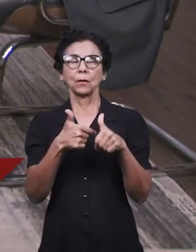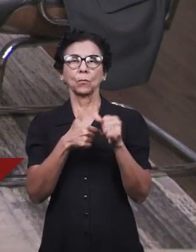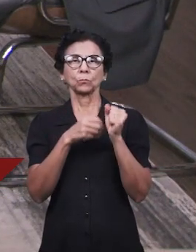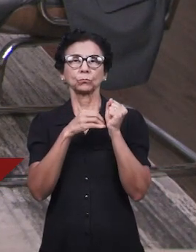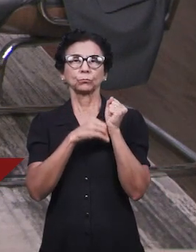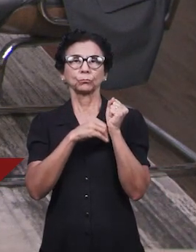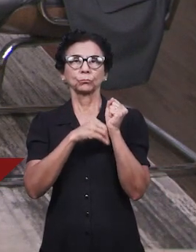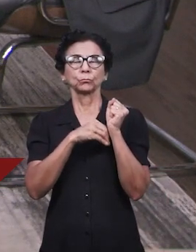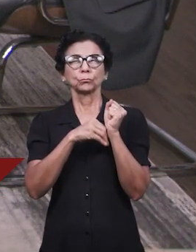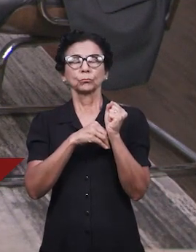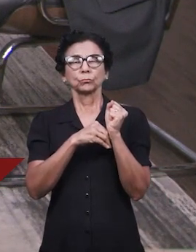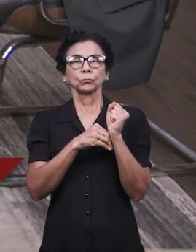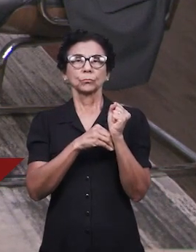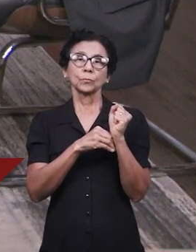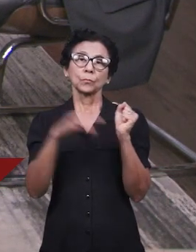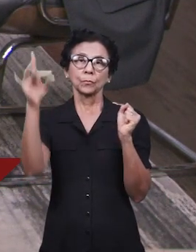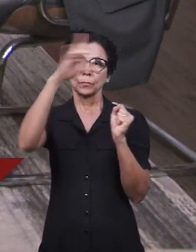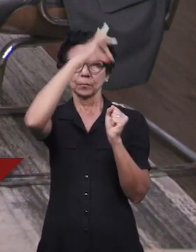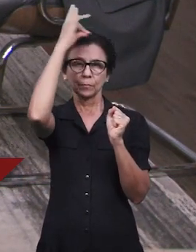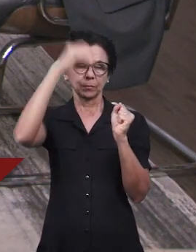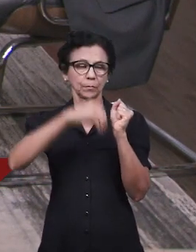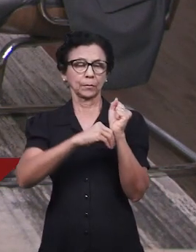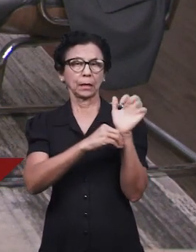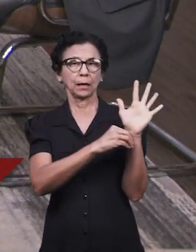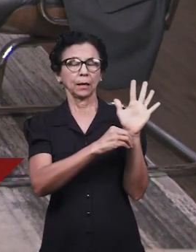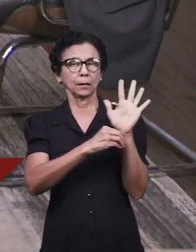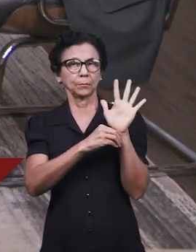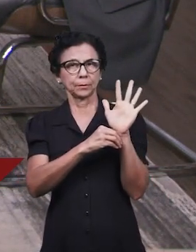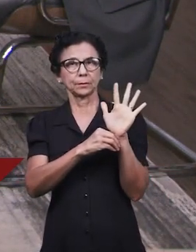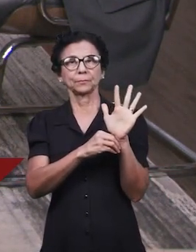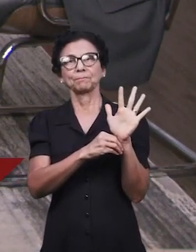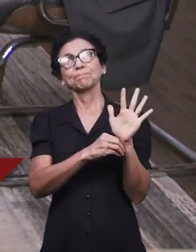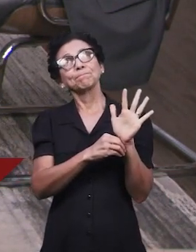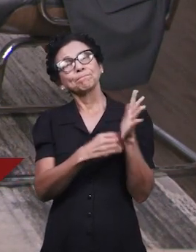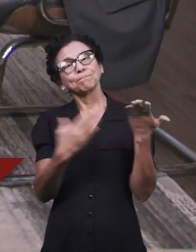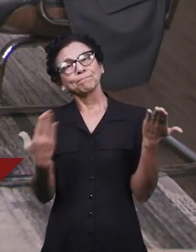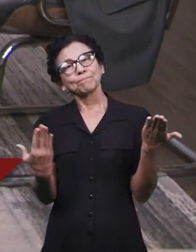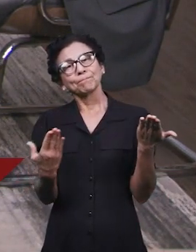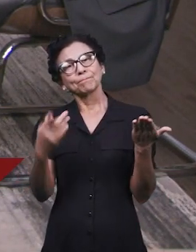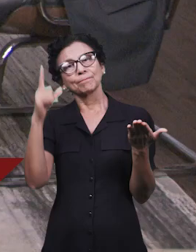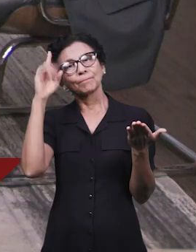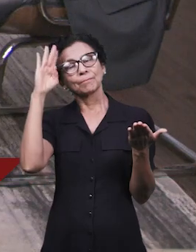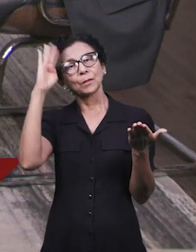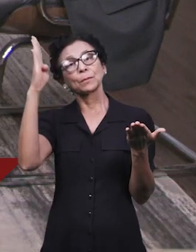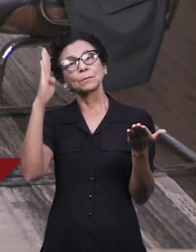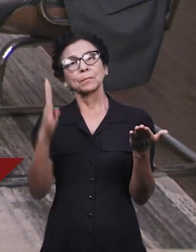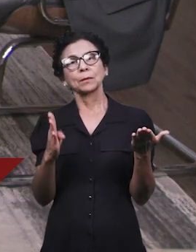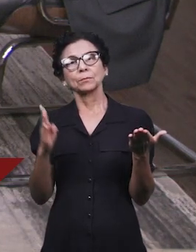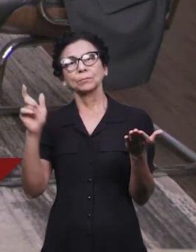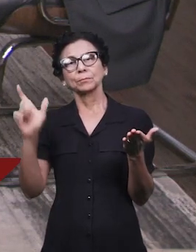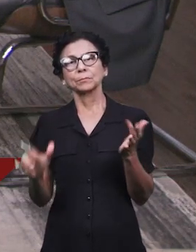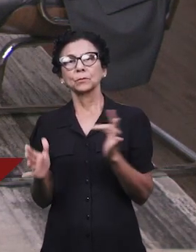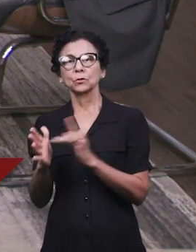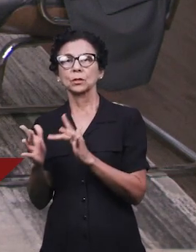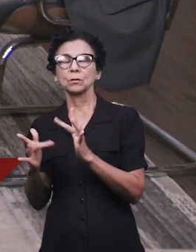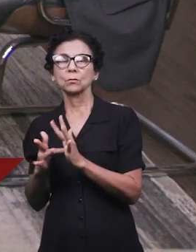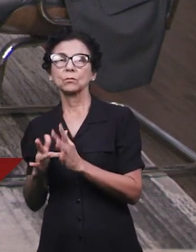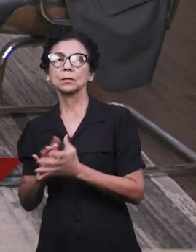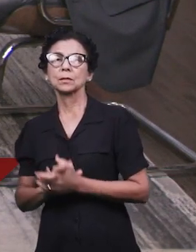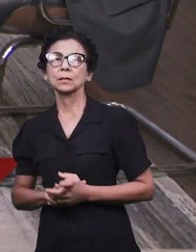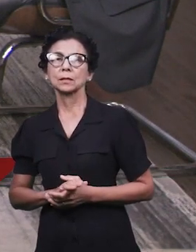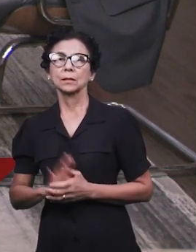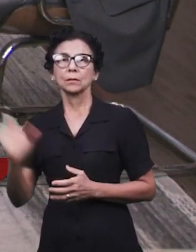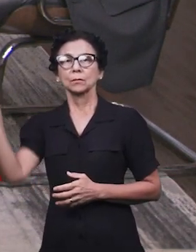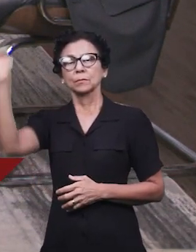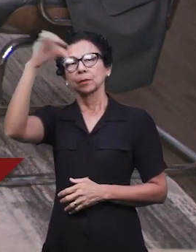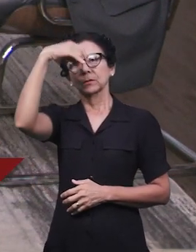pastor disse mesmo, o objeto principal é o Senhor Jesus. É aquele que é revelado pelo Espírito Santo, e isso é maravilhoso